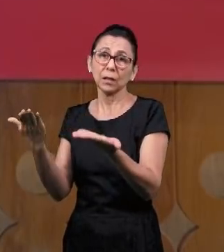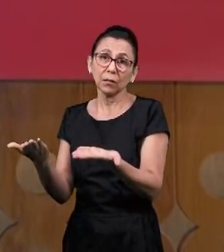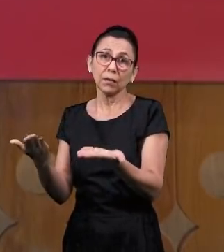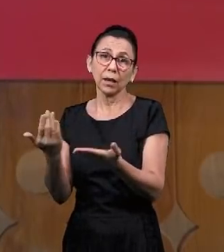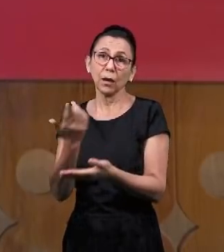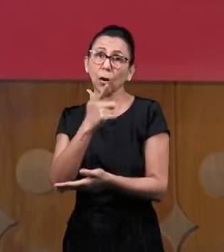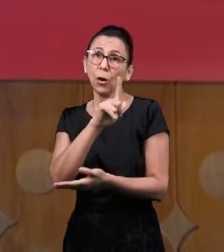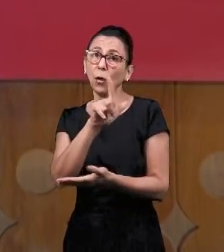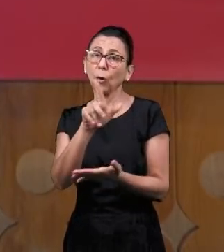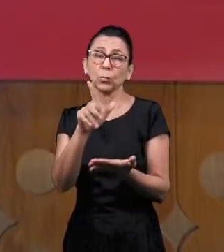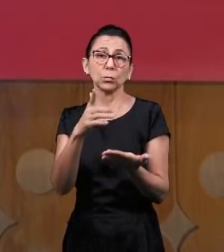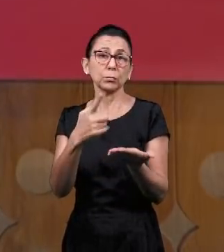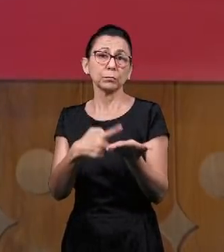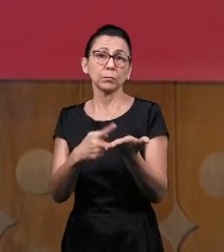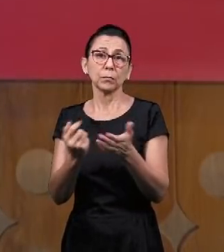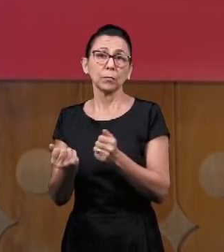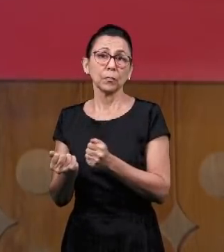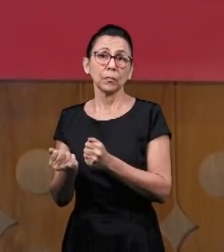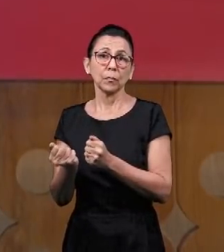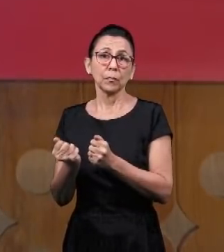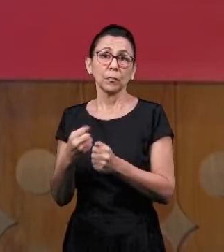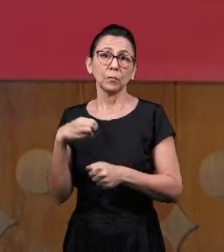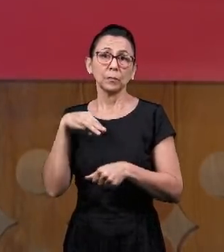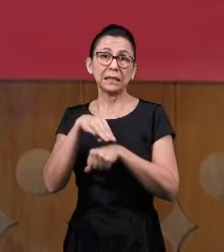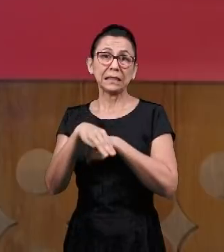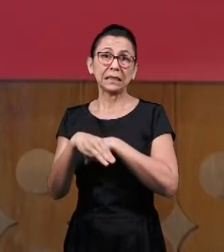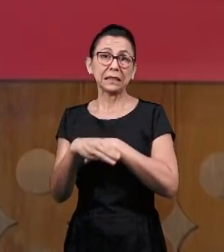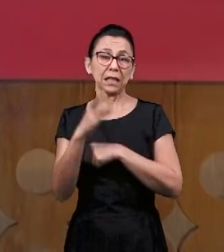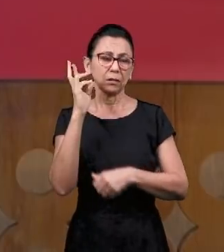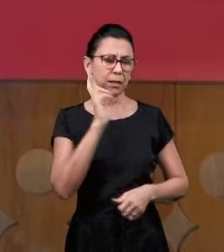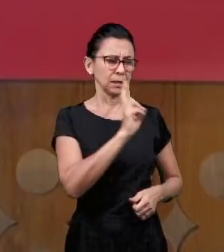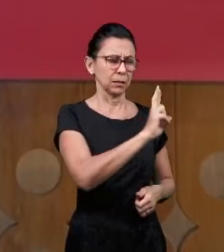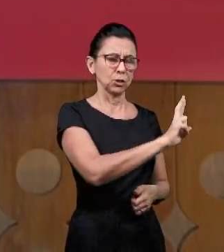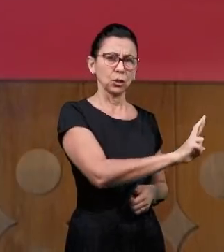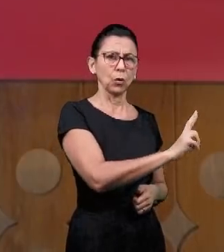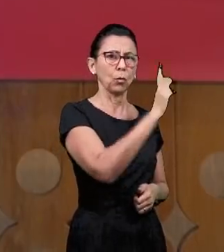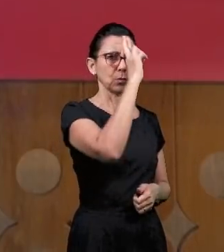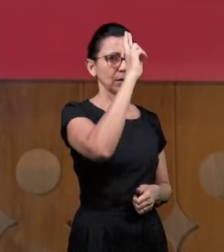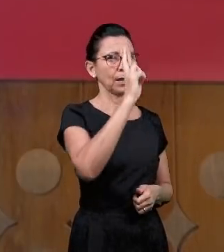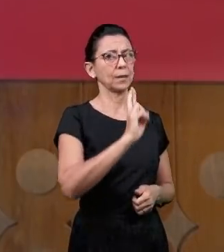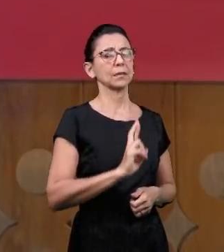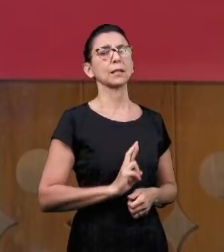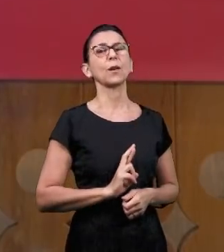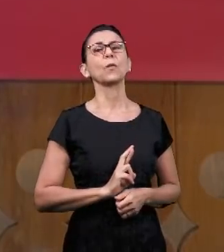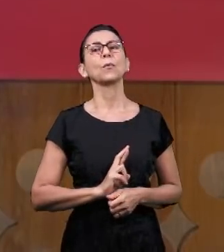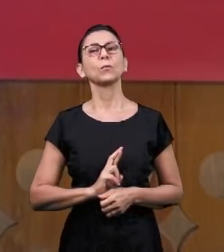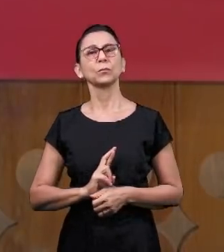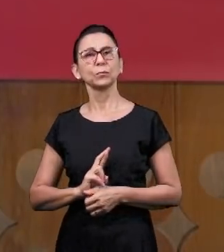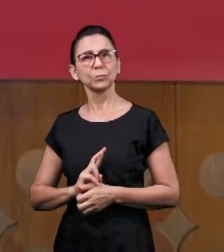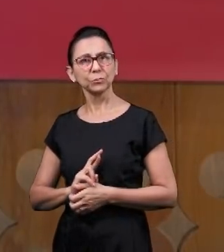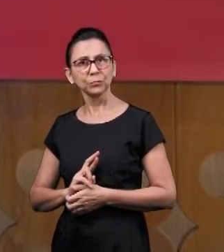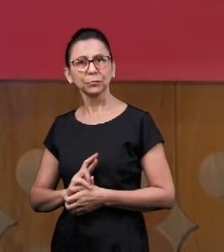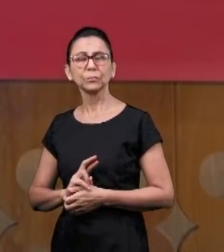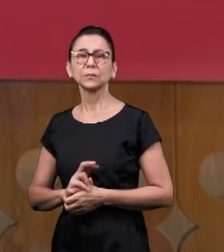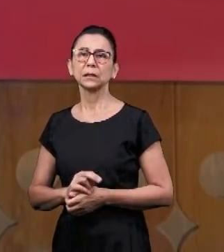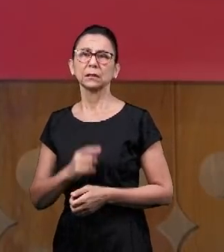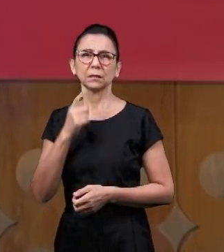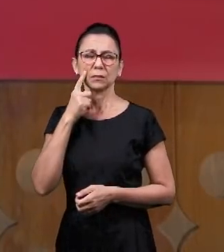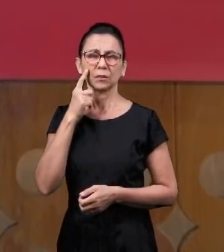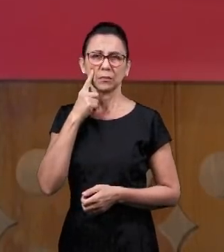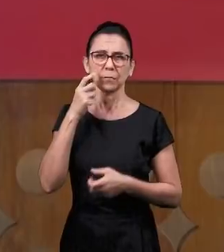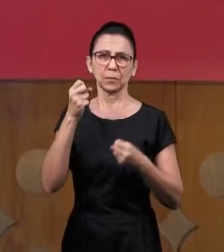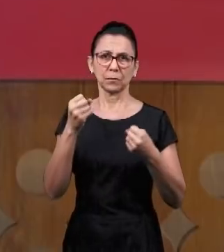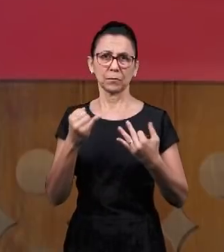está voltado para quê? Para mundo. Mas como assim? Razão. Vocês ouviram aqui na aula de ciência e fé muita coisa? Vocês